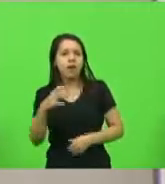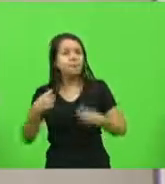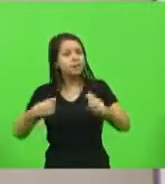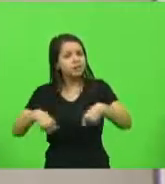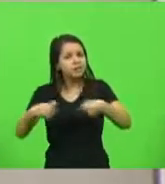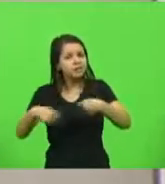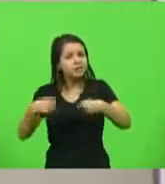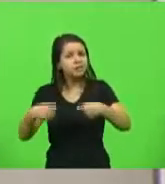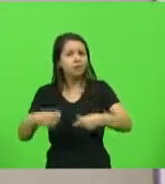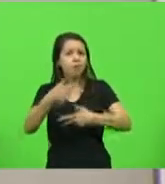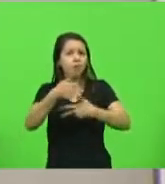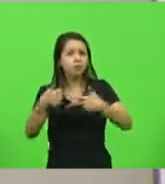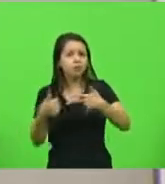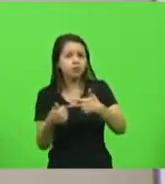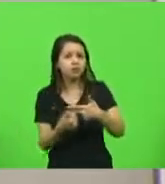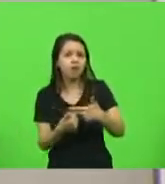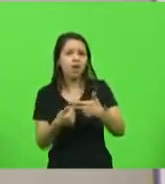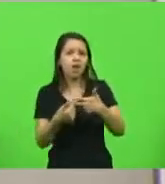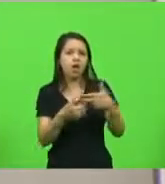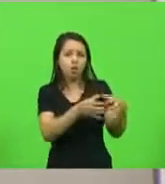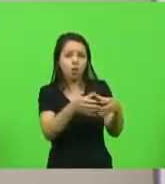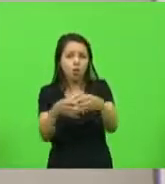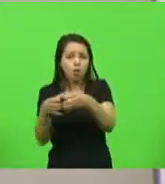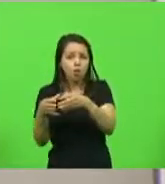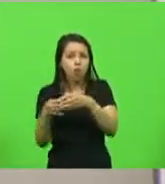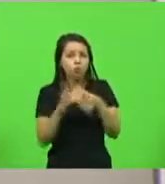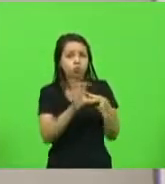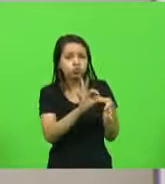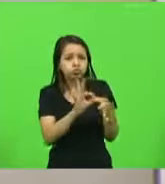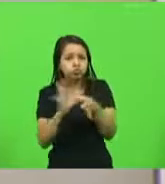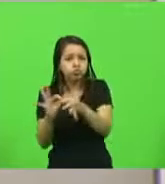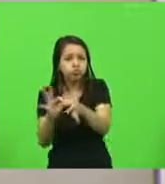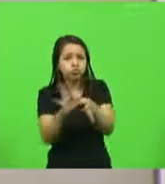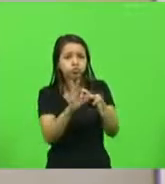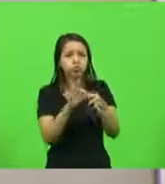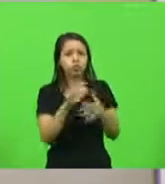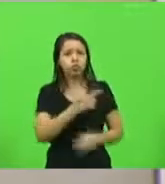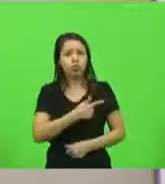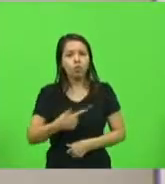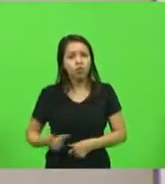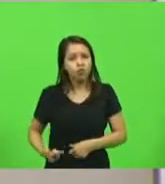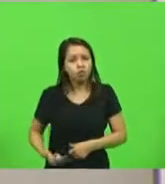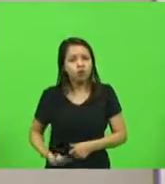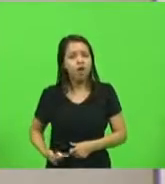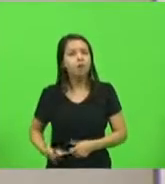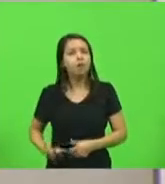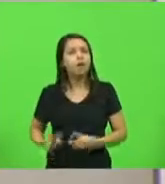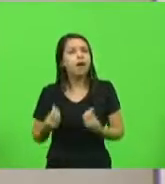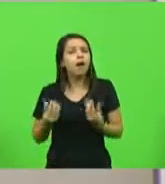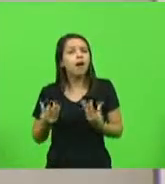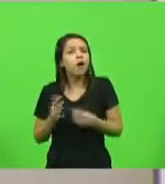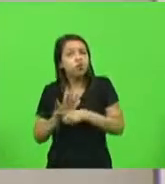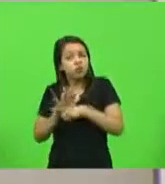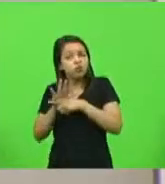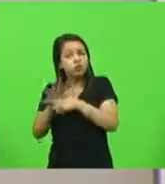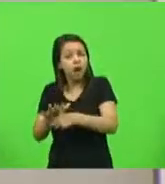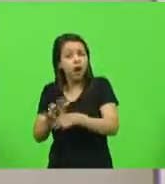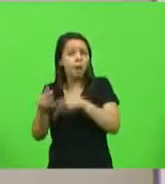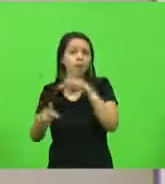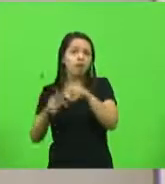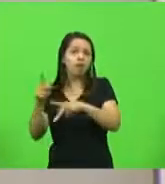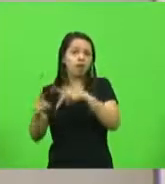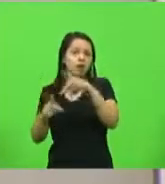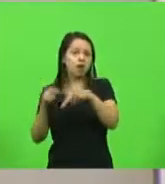órgãos sintonizados com o governo para agilizarmos e atendermos o cidadão com eficiência, com excelência e socorrê-los nos